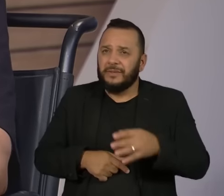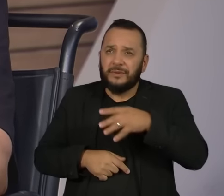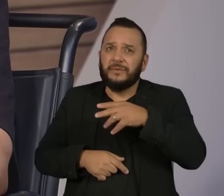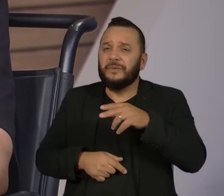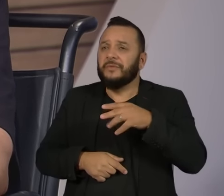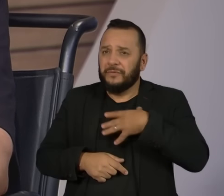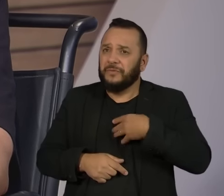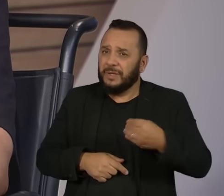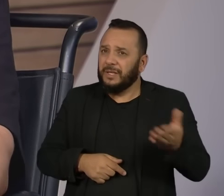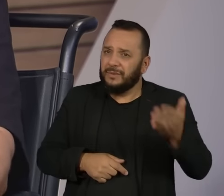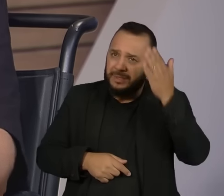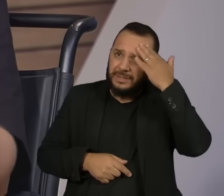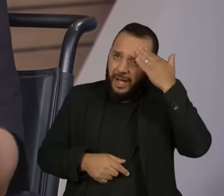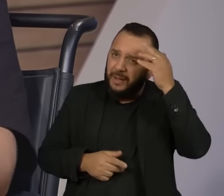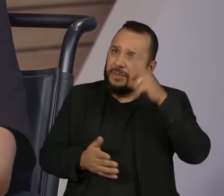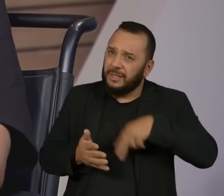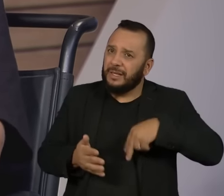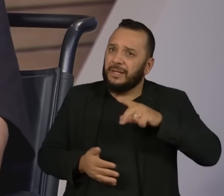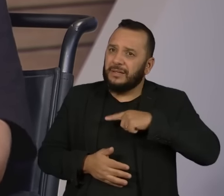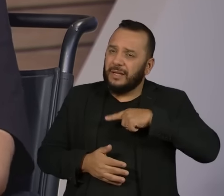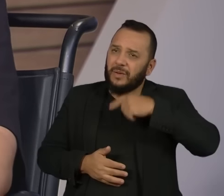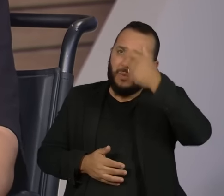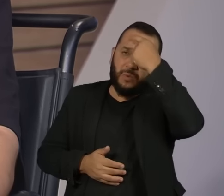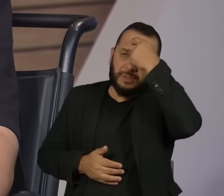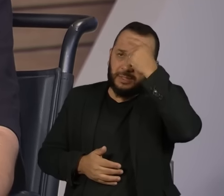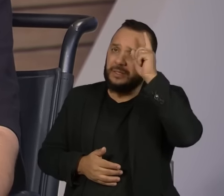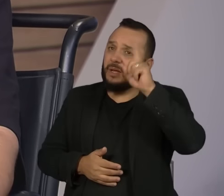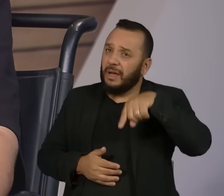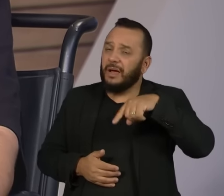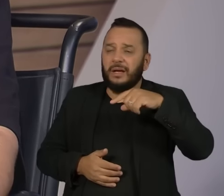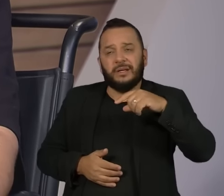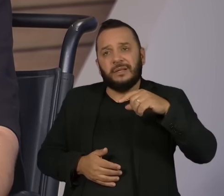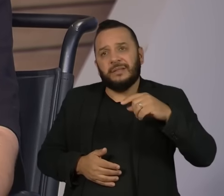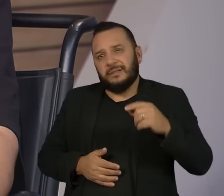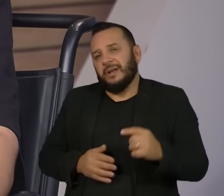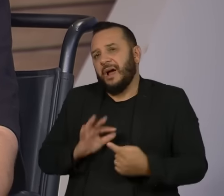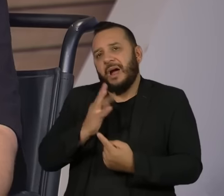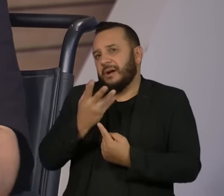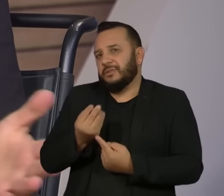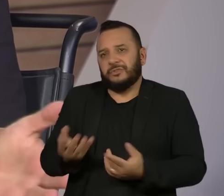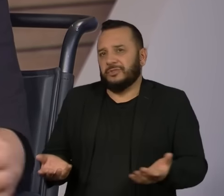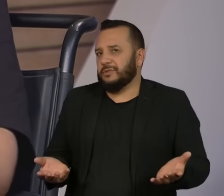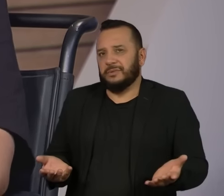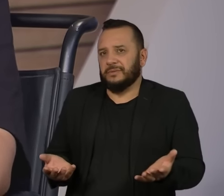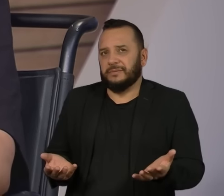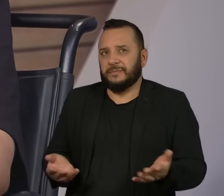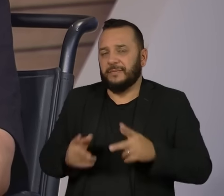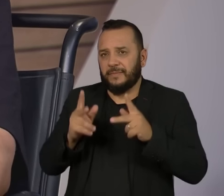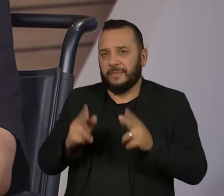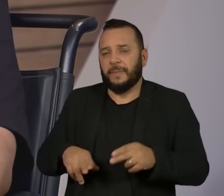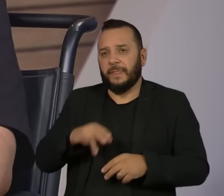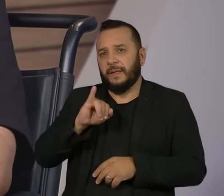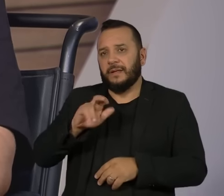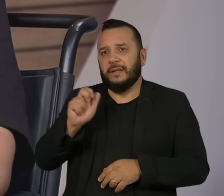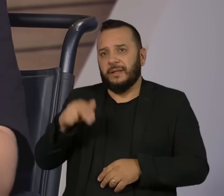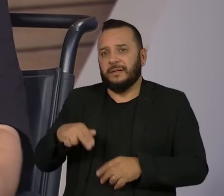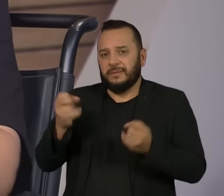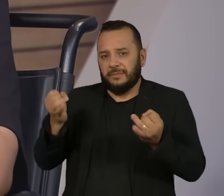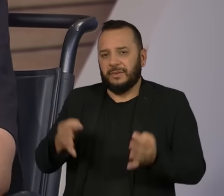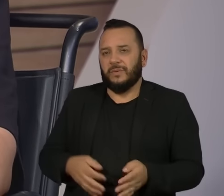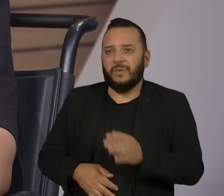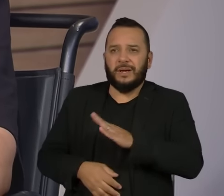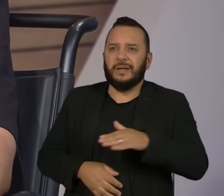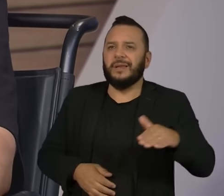ler alguma coisa e não vai ter noção de que se trata de um texto artístico, como, quando o Ilan disse muito bem, a criança